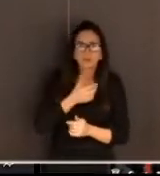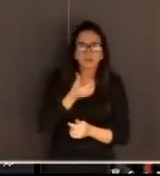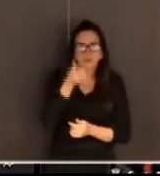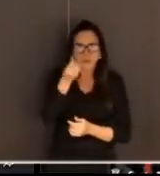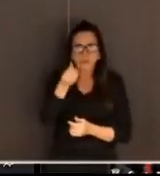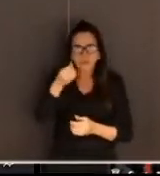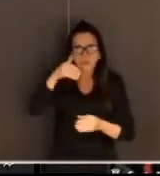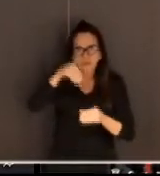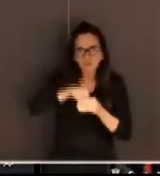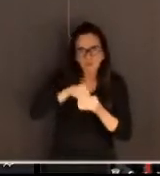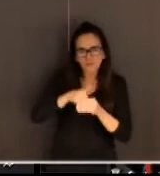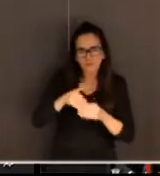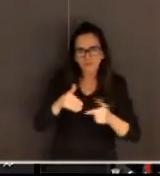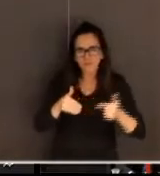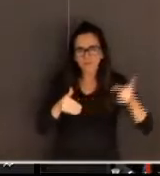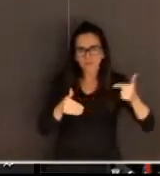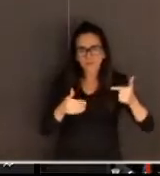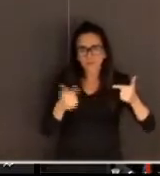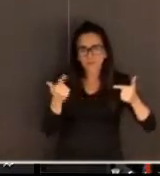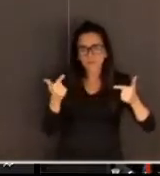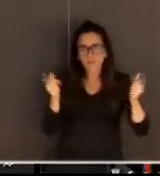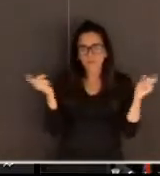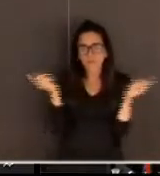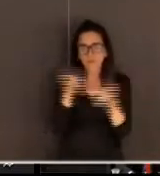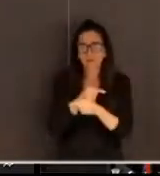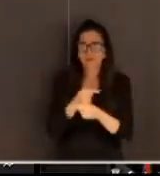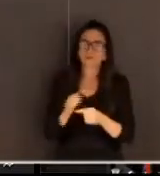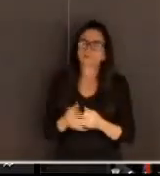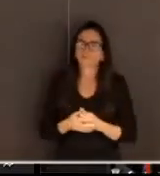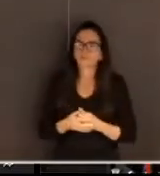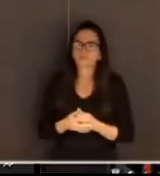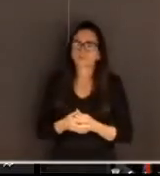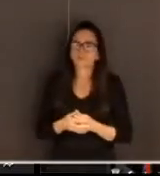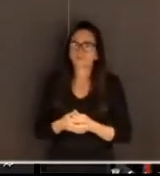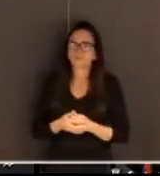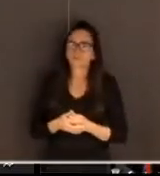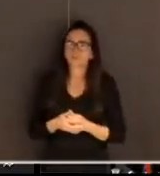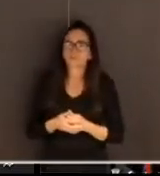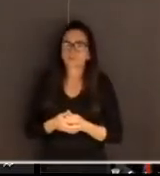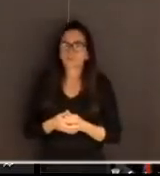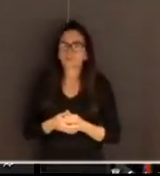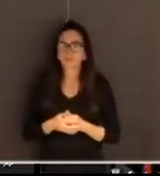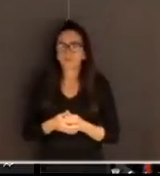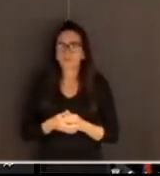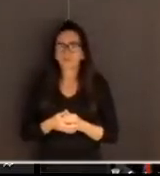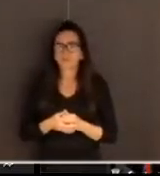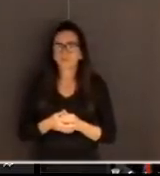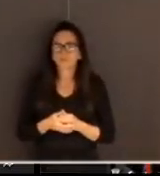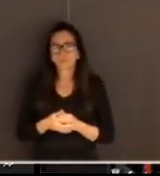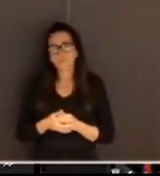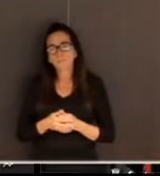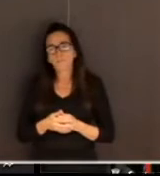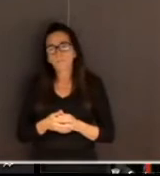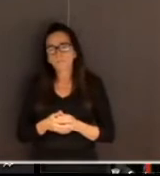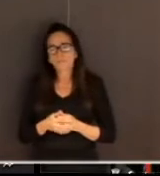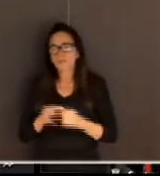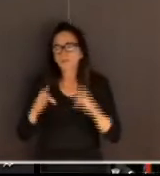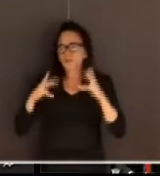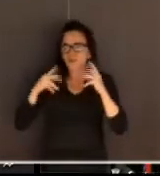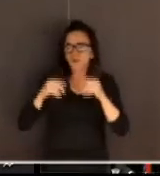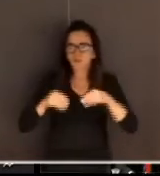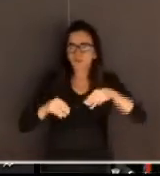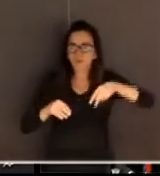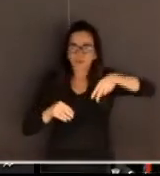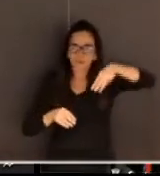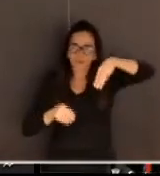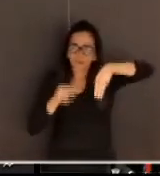8 ministros da Suprema Corte norte-americana, no caso não foram todos os ministros que